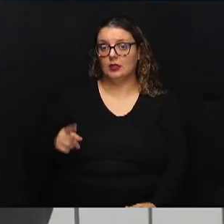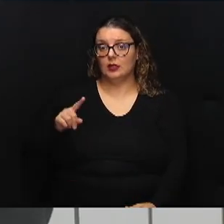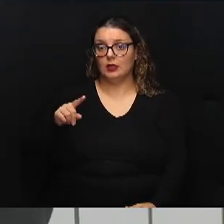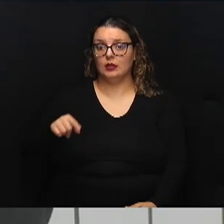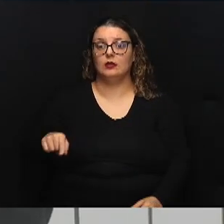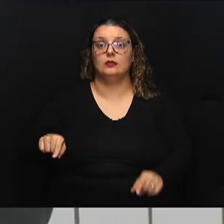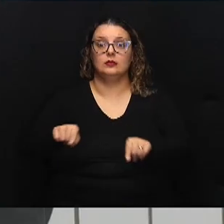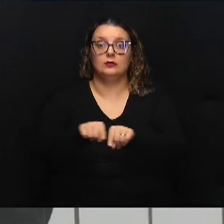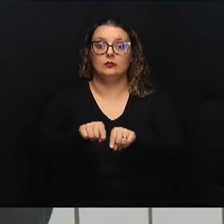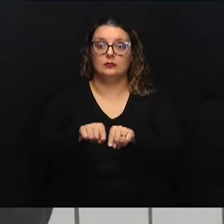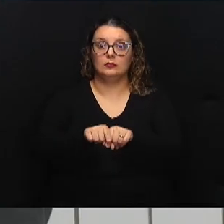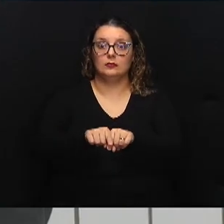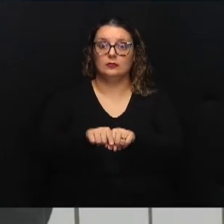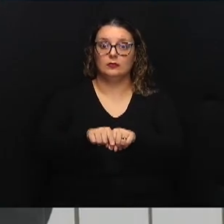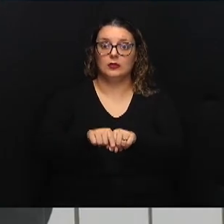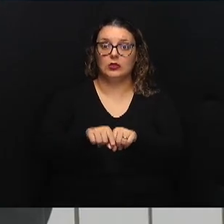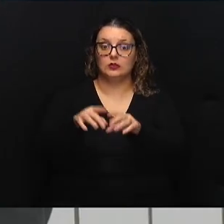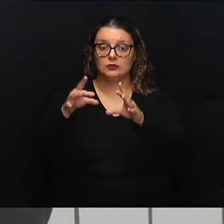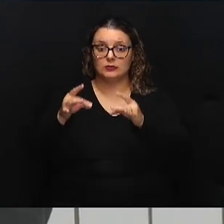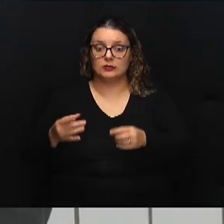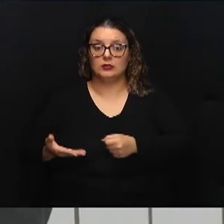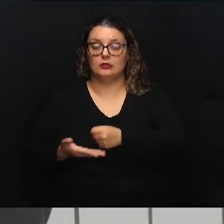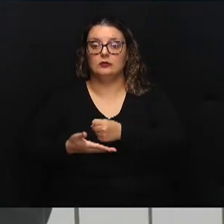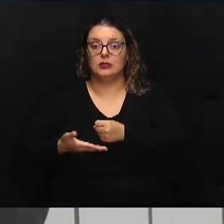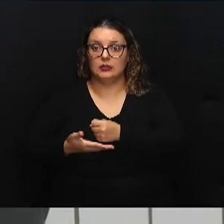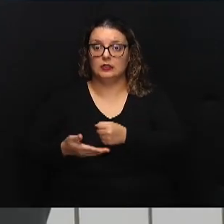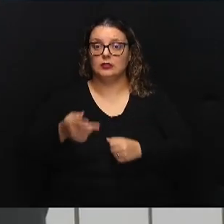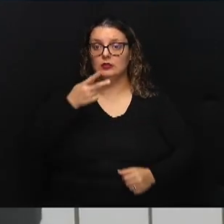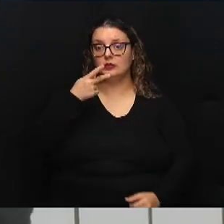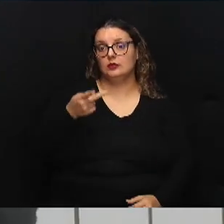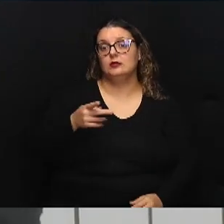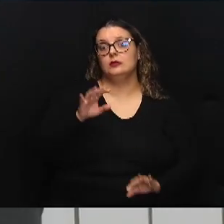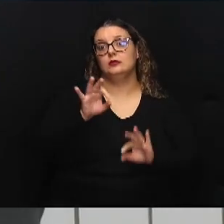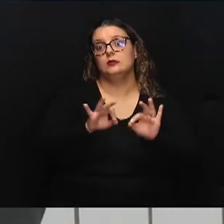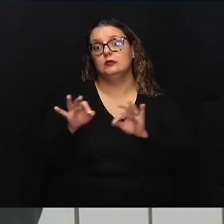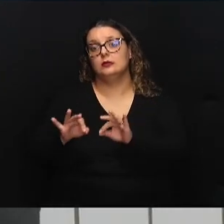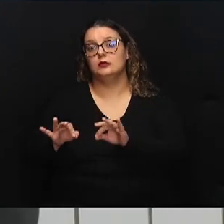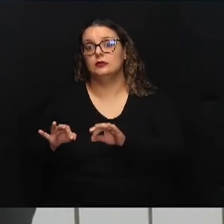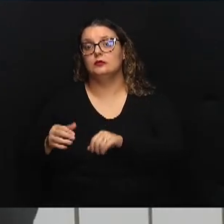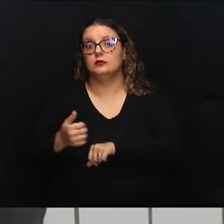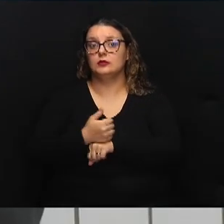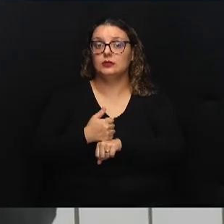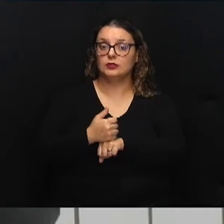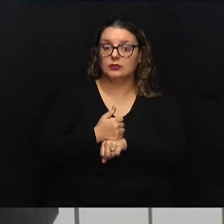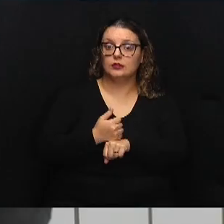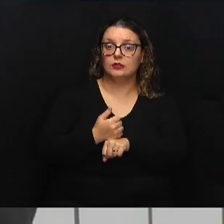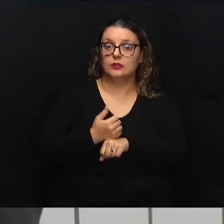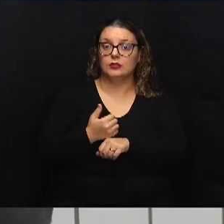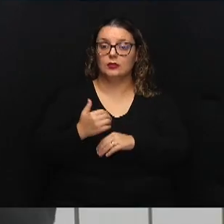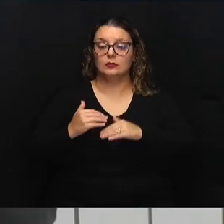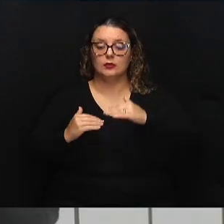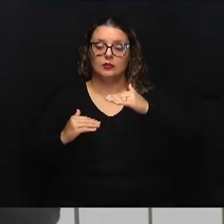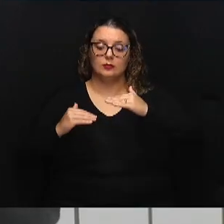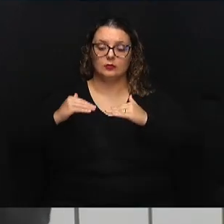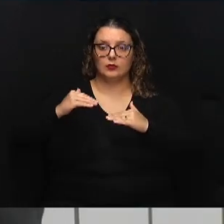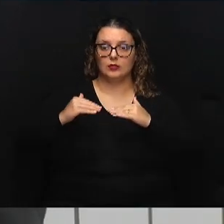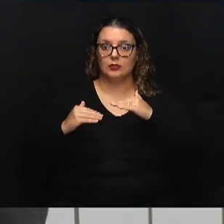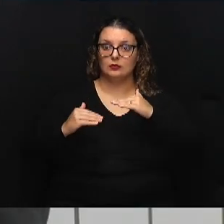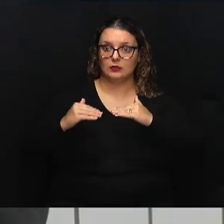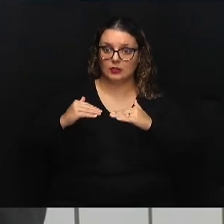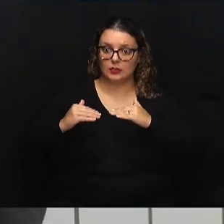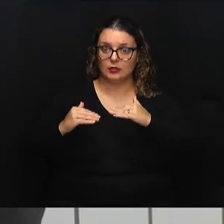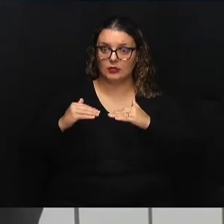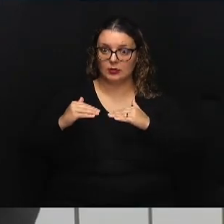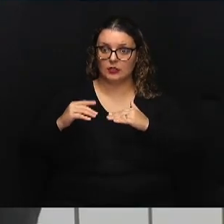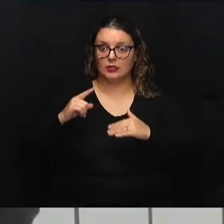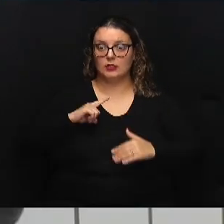também é um requisito básico quando a gente fala em termos de planejamento de carreira, você buscar o equilíbrio entre você